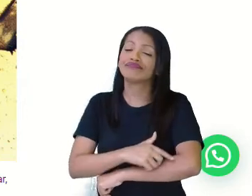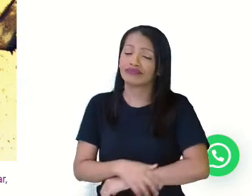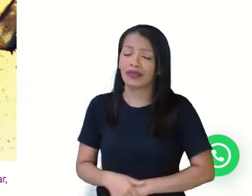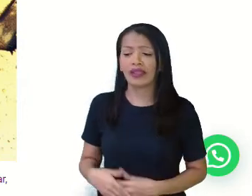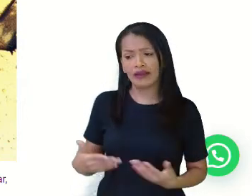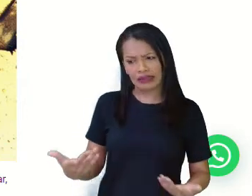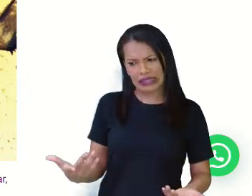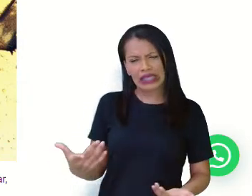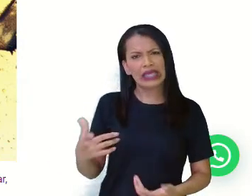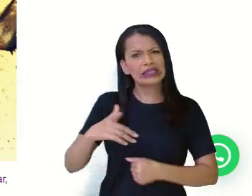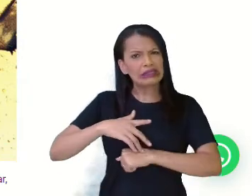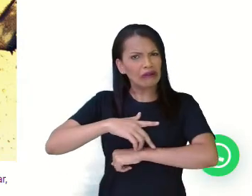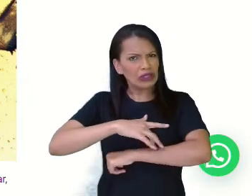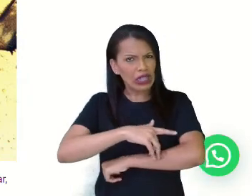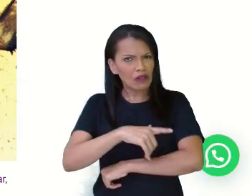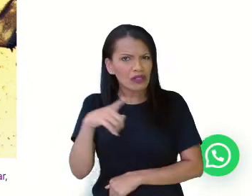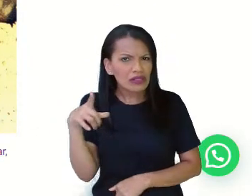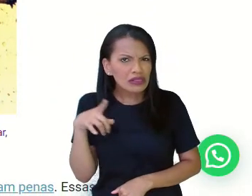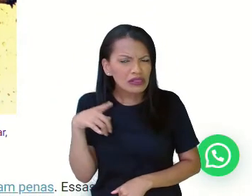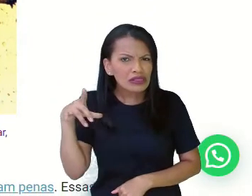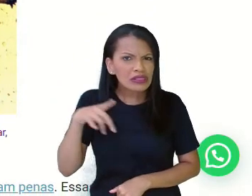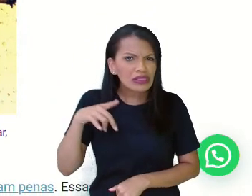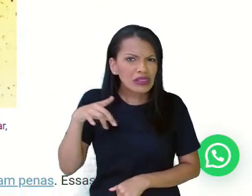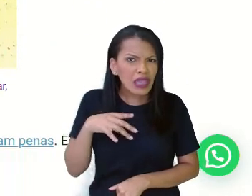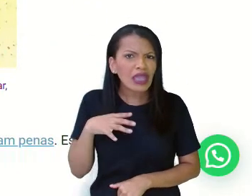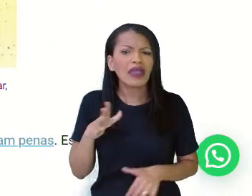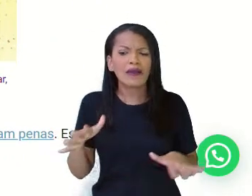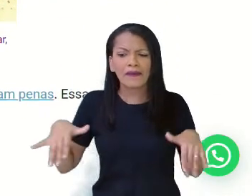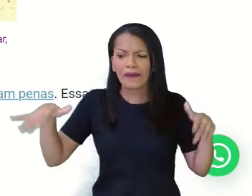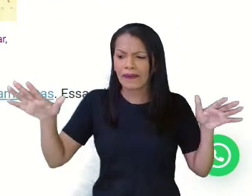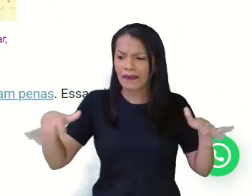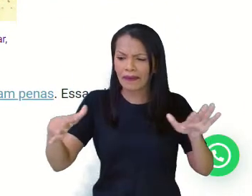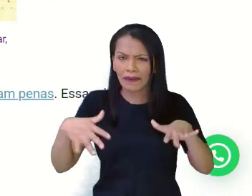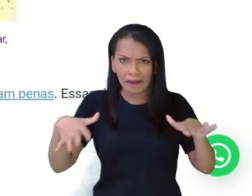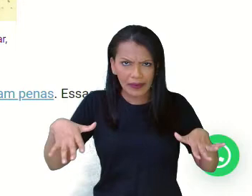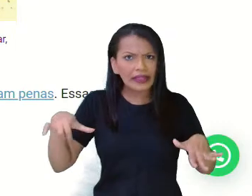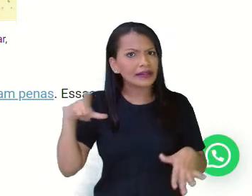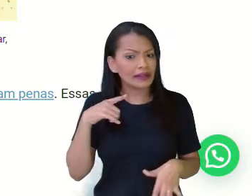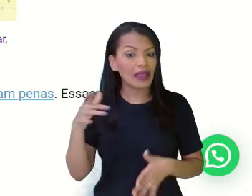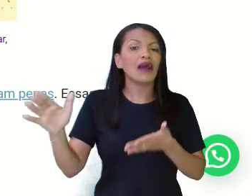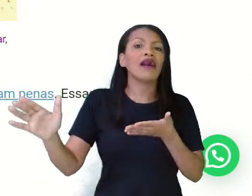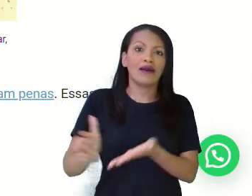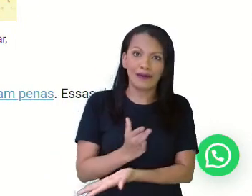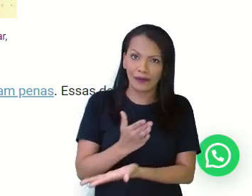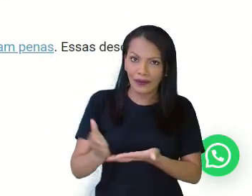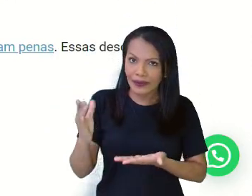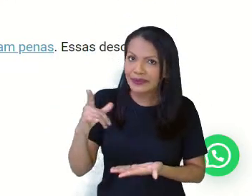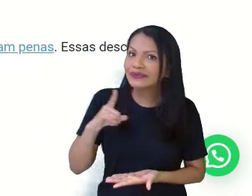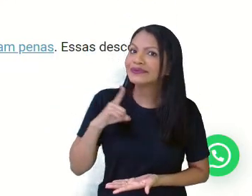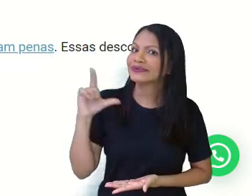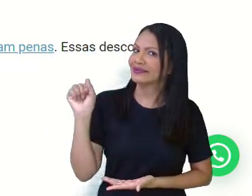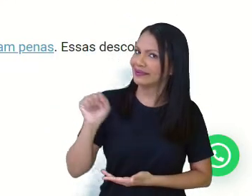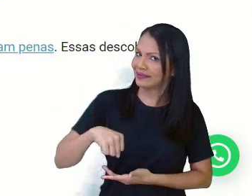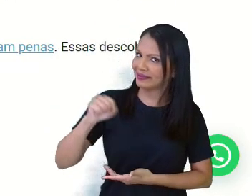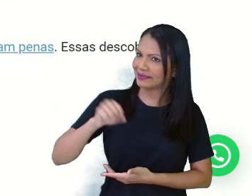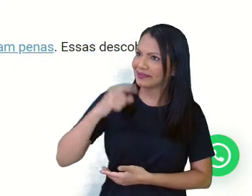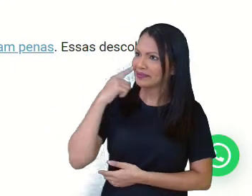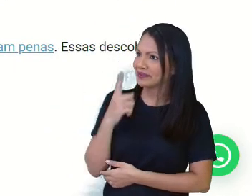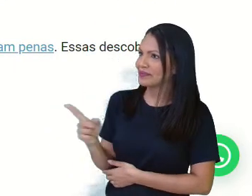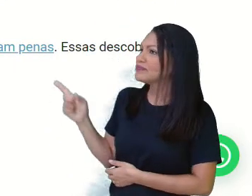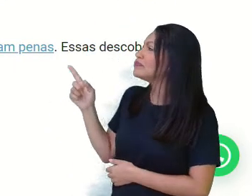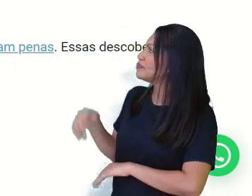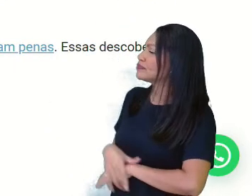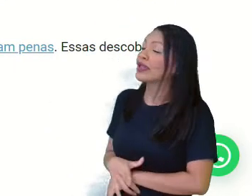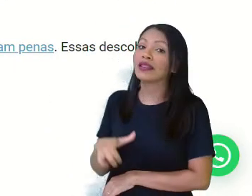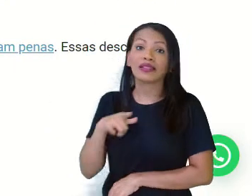é isso mesmo que você leu, viu? Alguns tinham penas. E aí a gente vê, na tela agora, tem uma